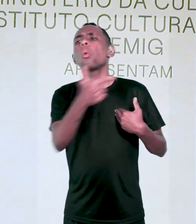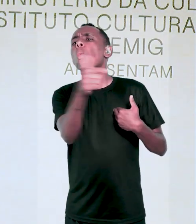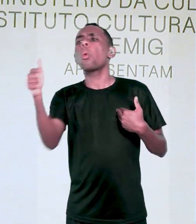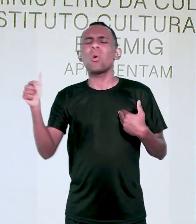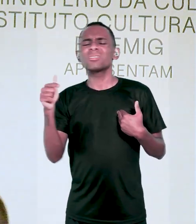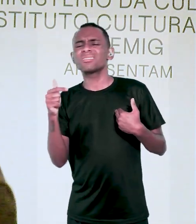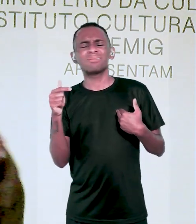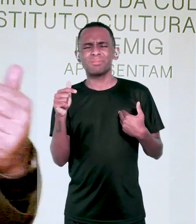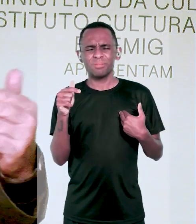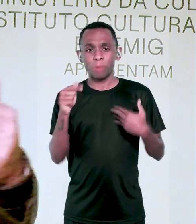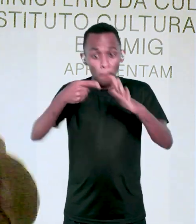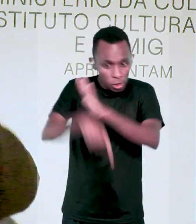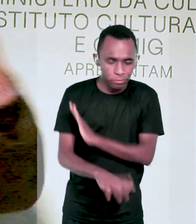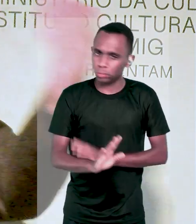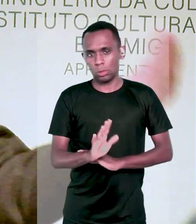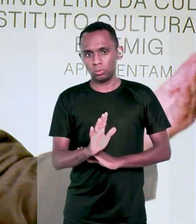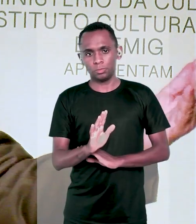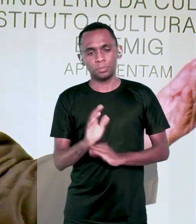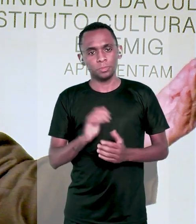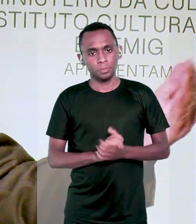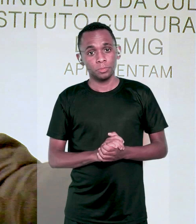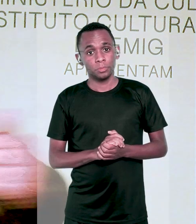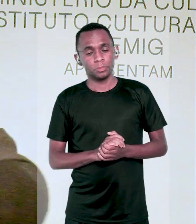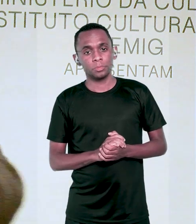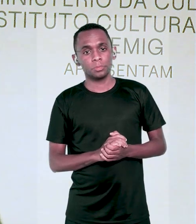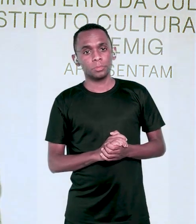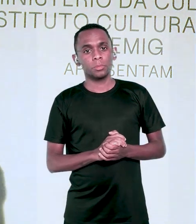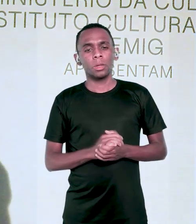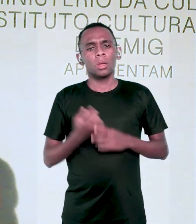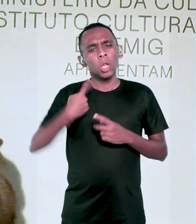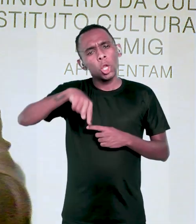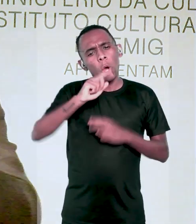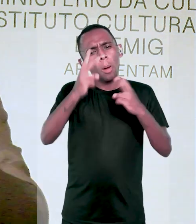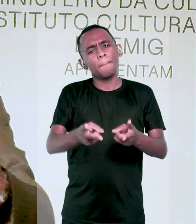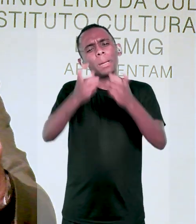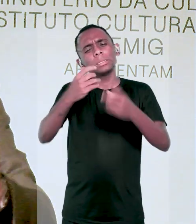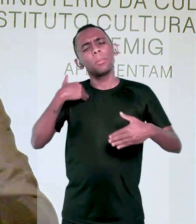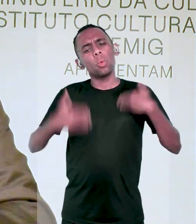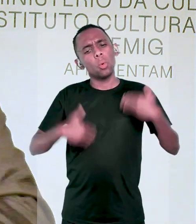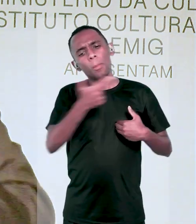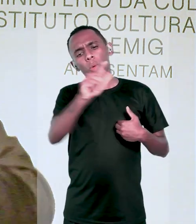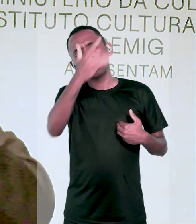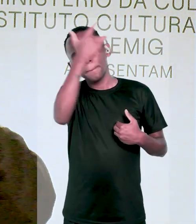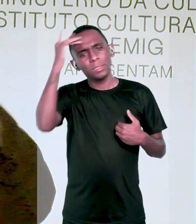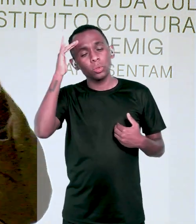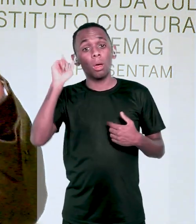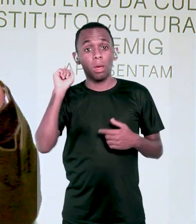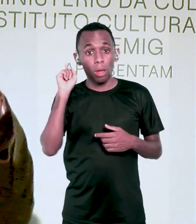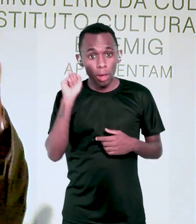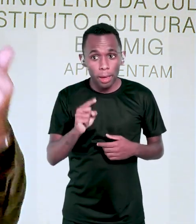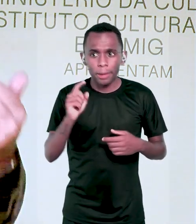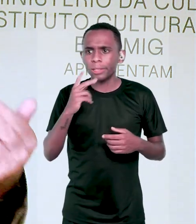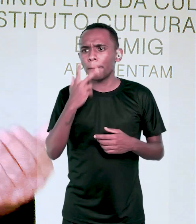os ideais de beleza inatingíveis que são expostos em todos os lugares os ideais de